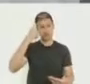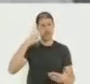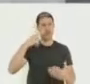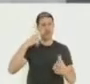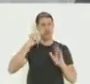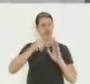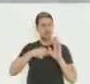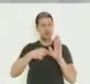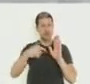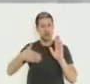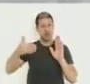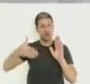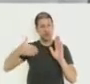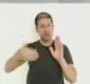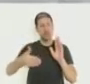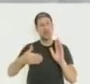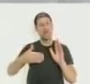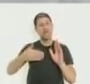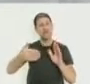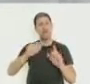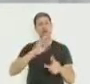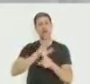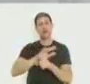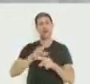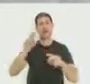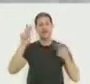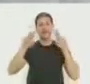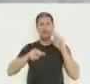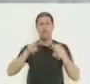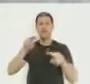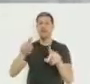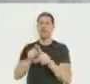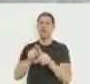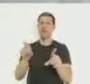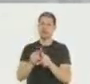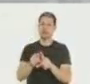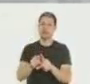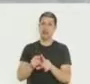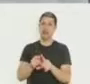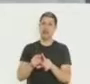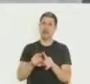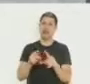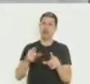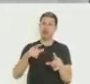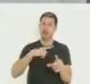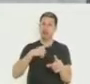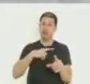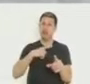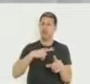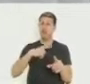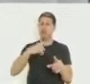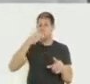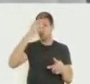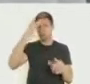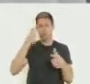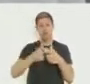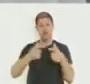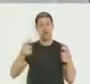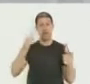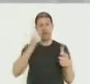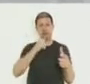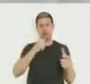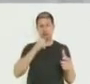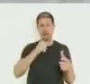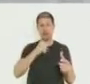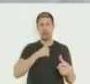ajudando na visibilidade e de tal sorte que nós tenhamos um contingente maior de mulheres doadoras de leite